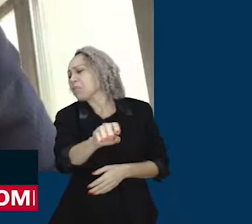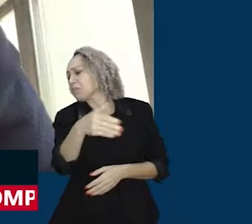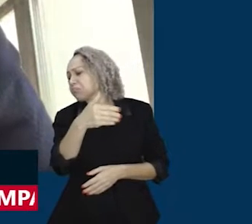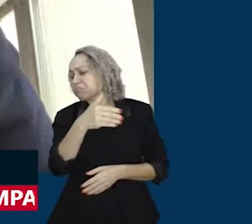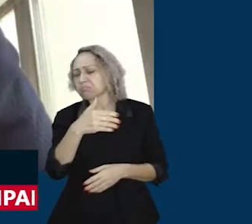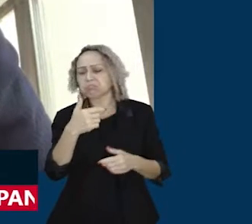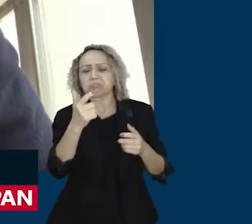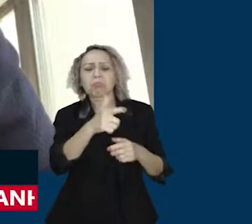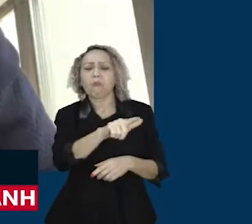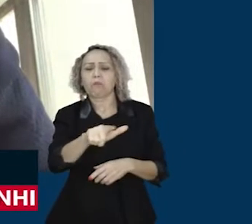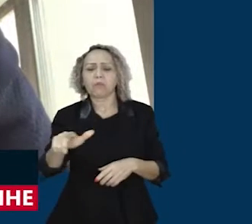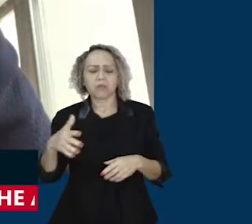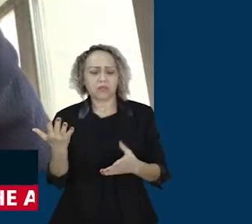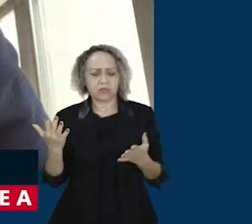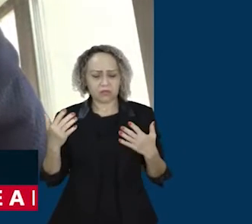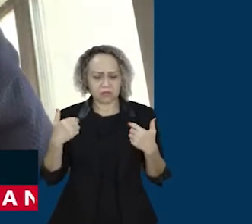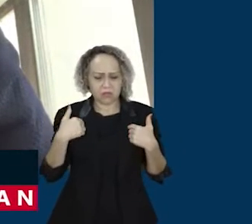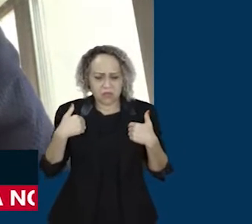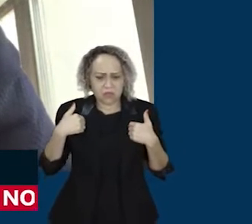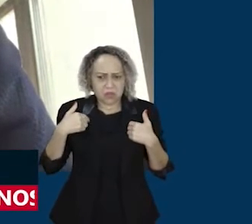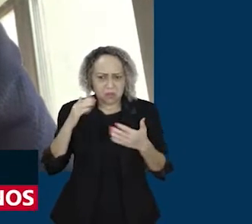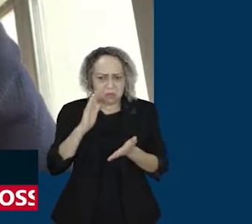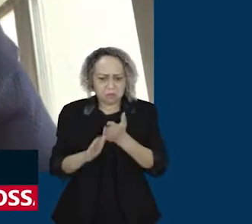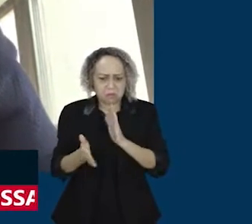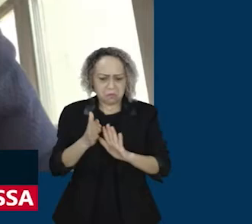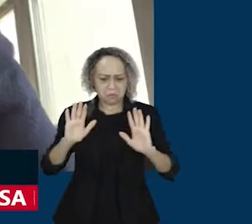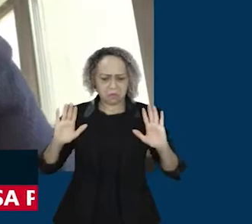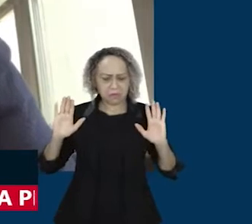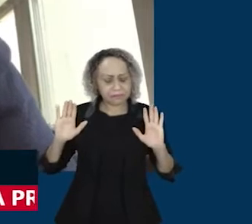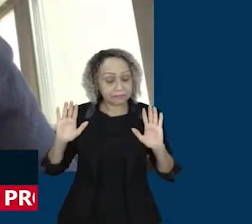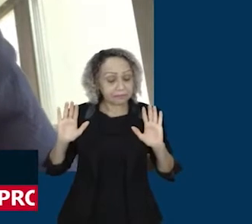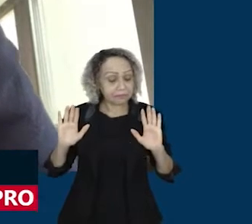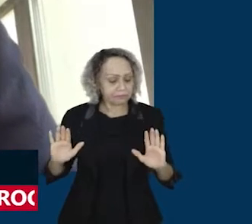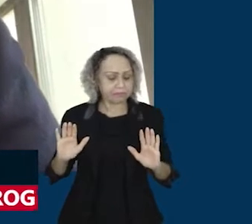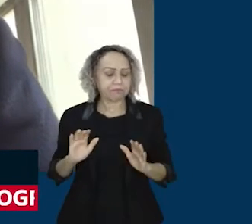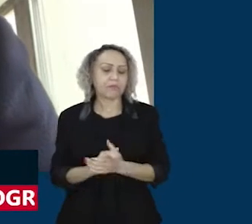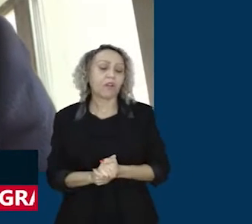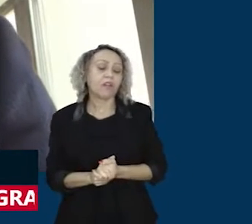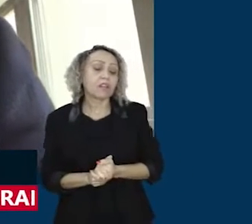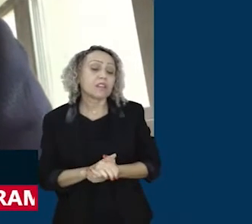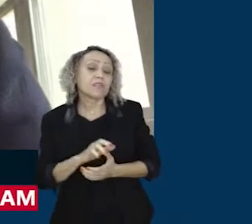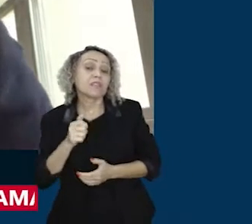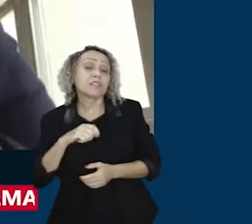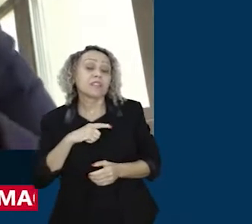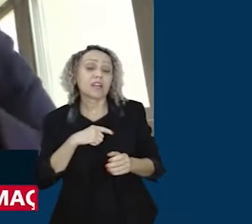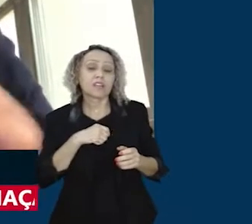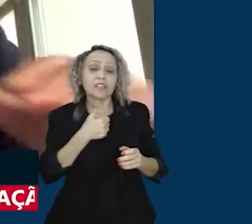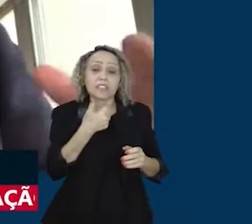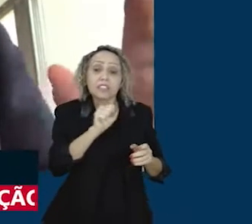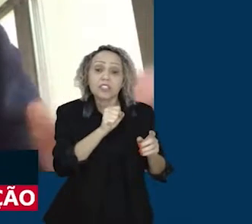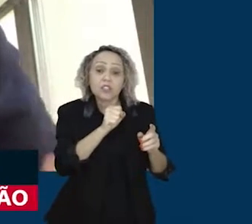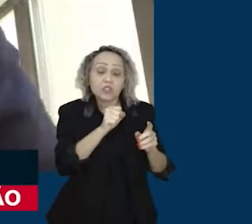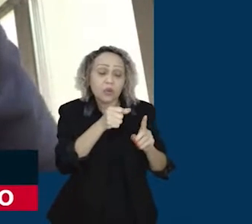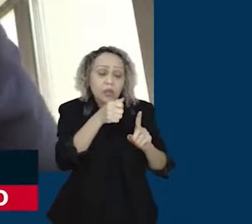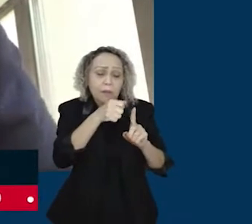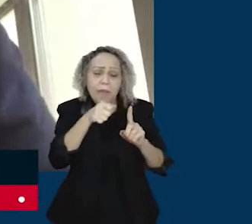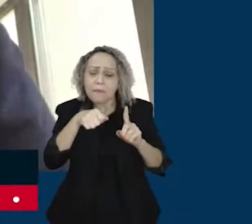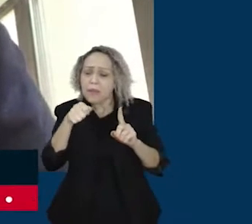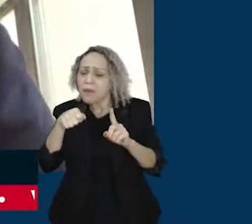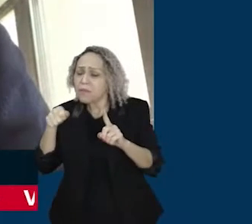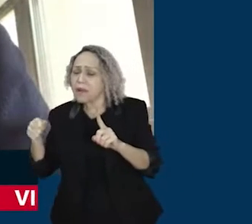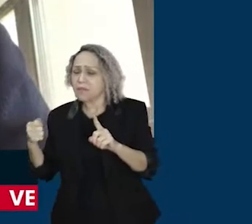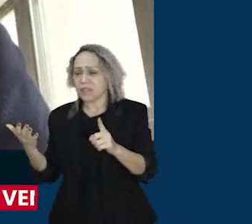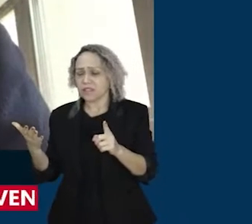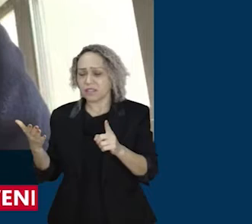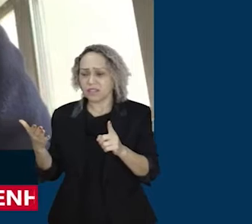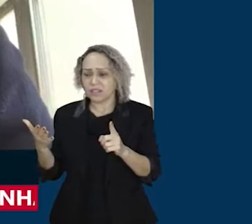pelo combustível ou pelo preço de combustível alto. Ora, se você tem aí 18 meses de completa inércia do governo federal em